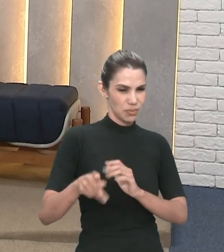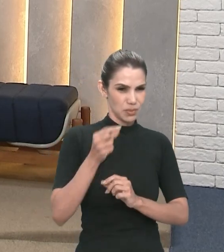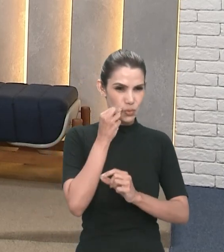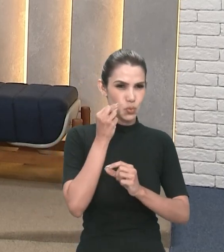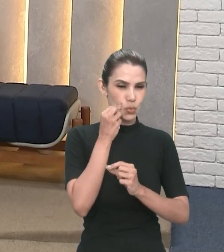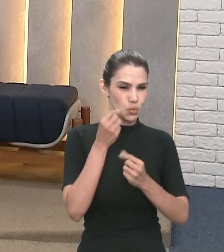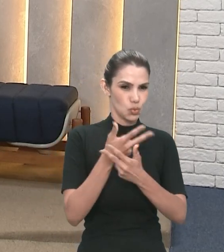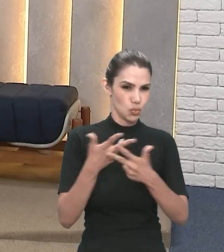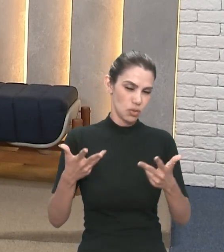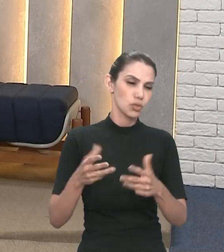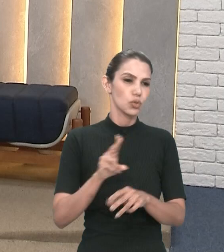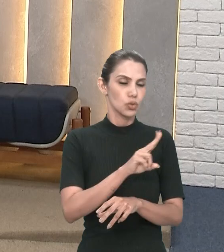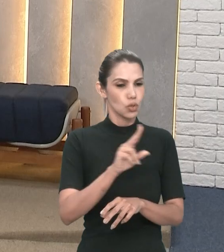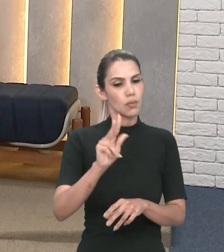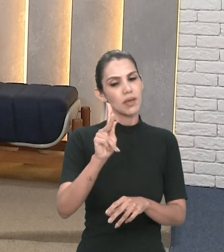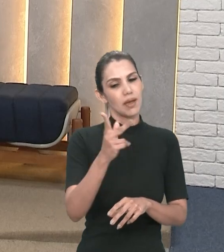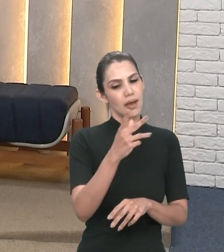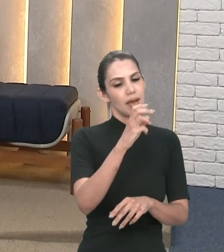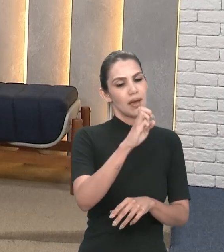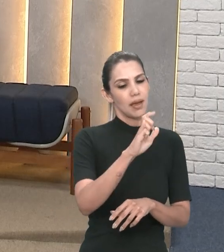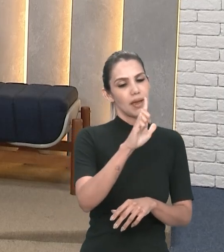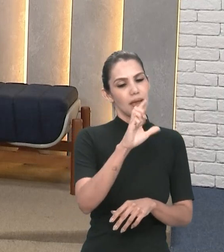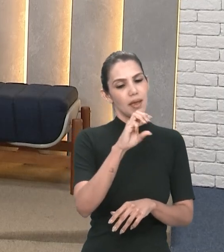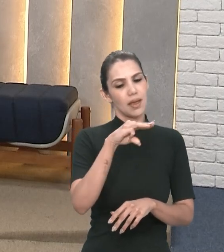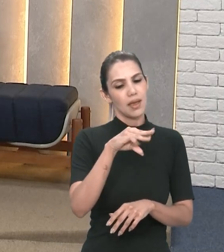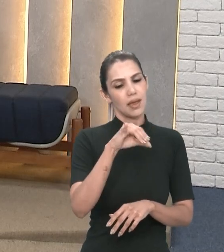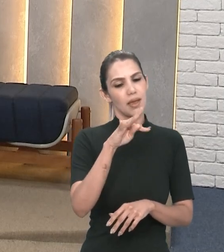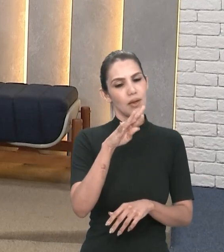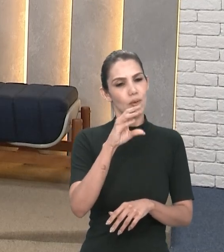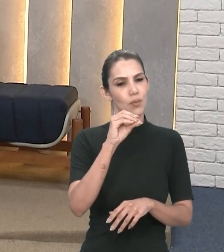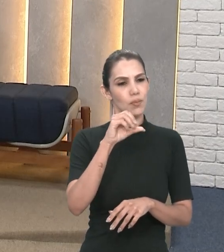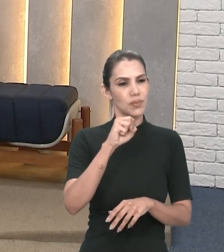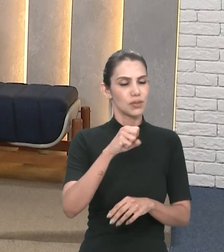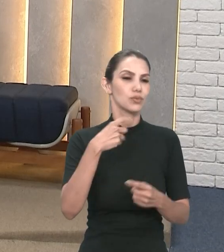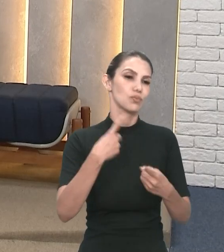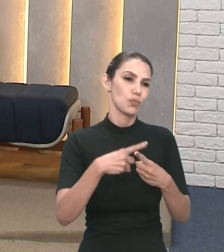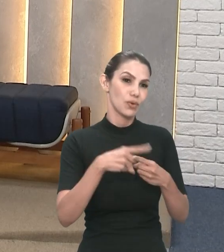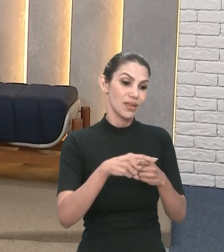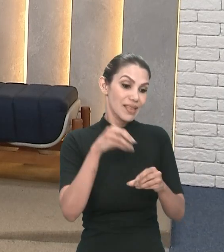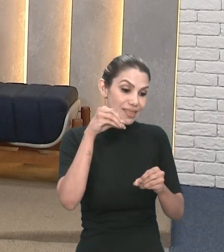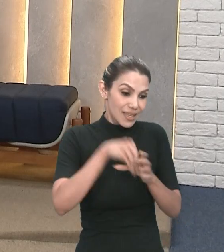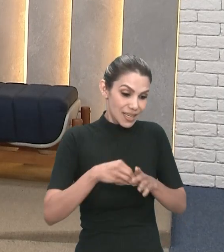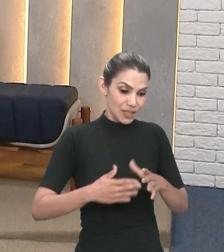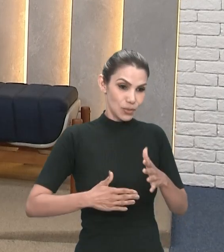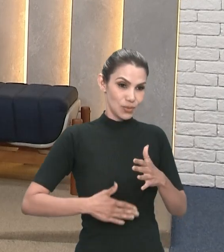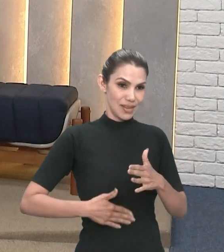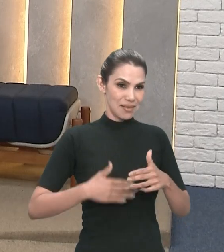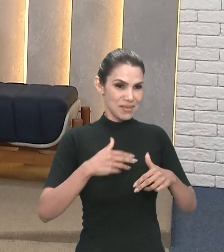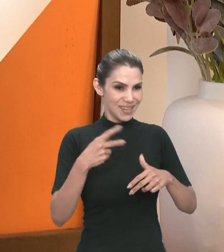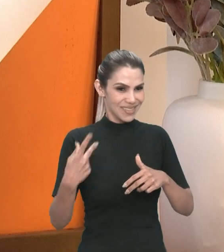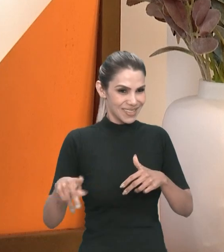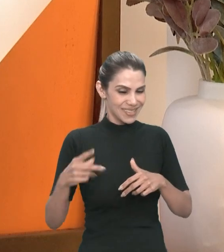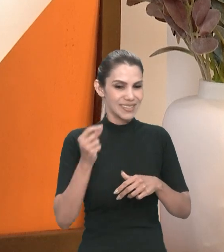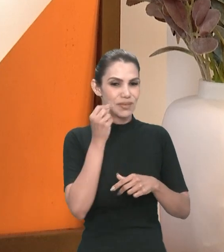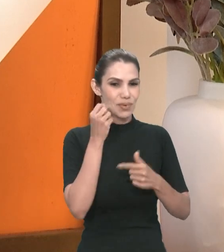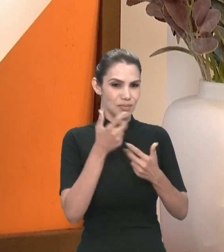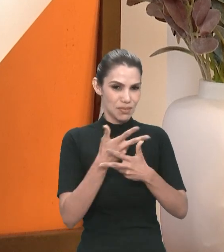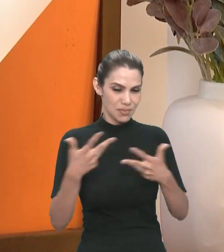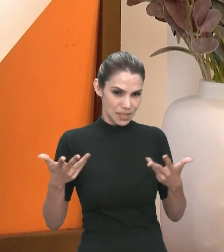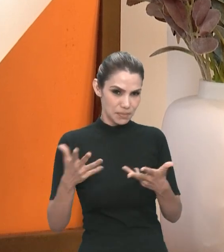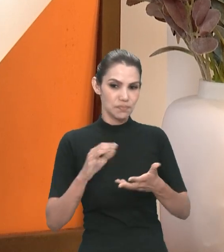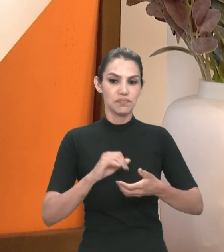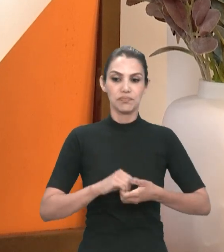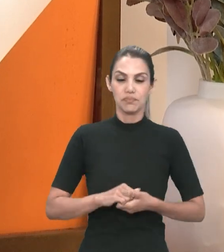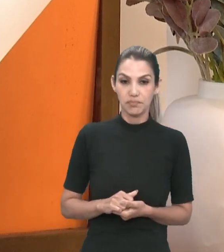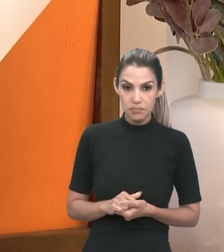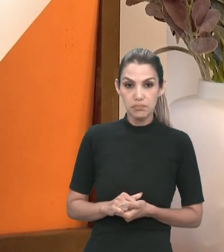chama eles de eumintos pela essa questão de gastrointestinal e tudo mais. Então no nosso trabalho principal, a gente trabalhava com roedores de uma